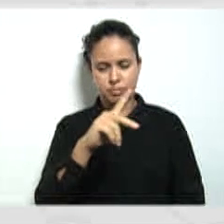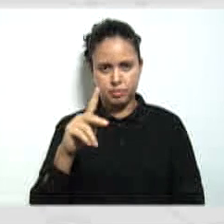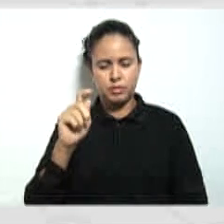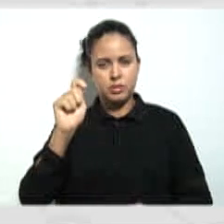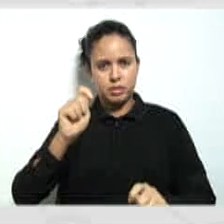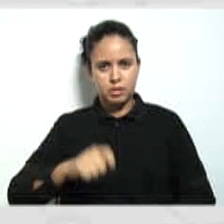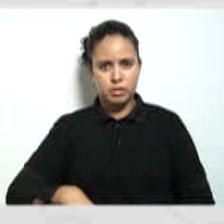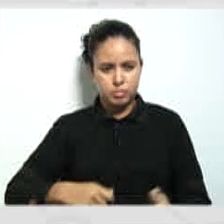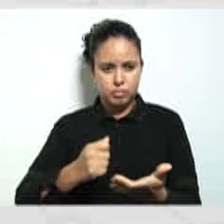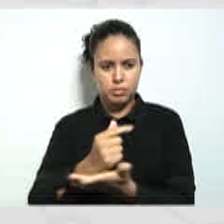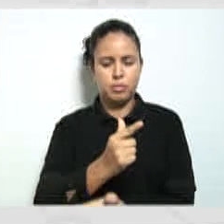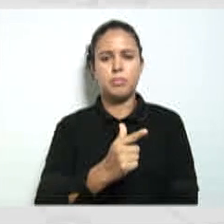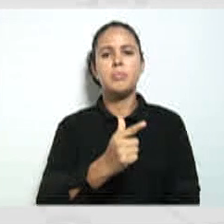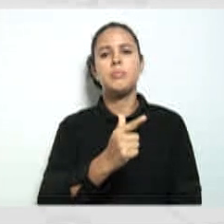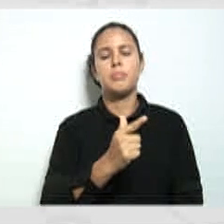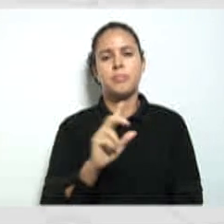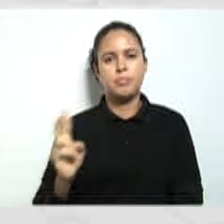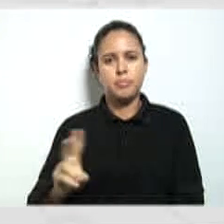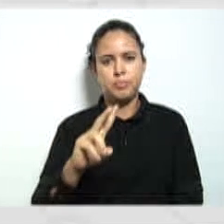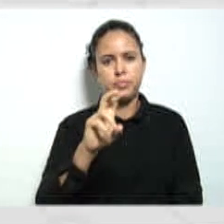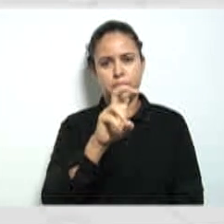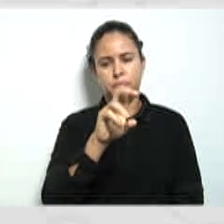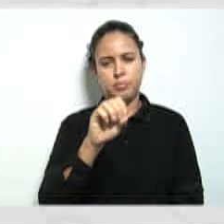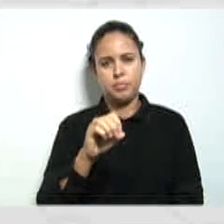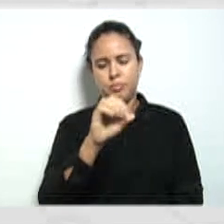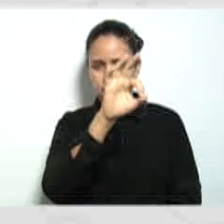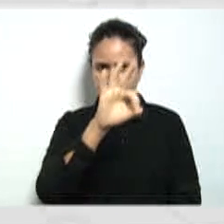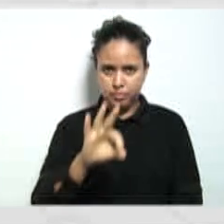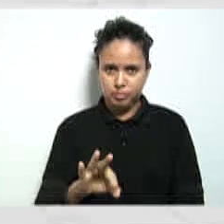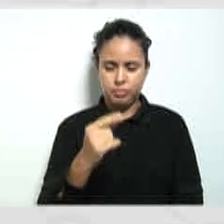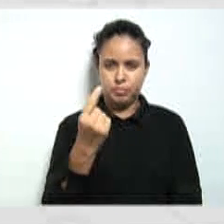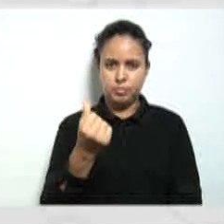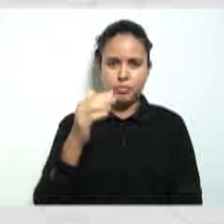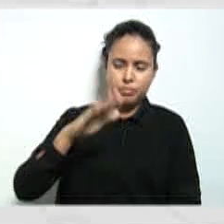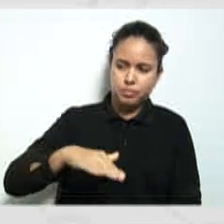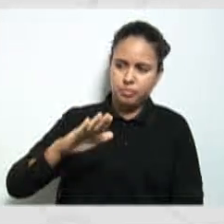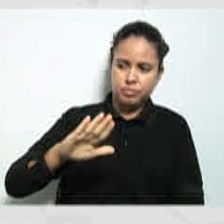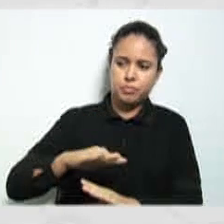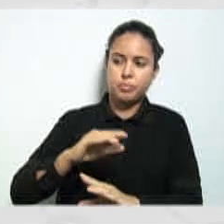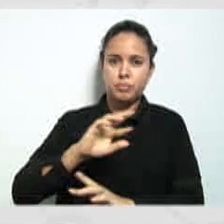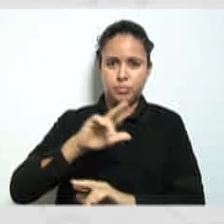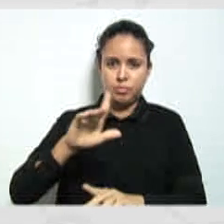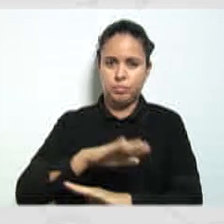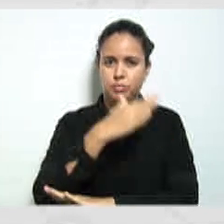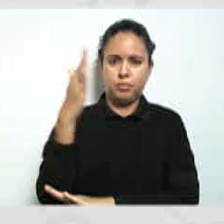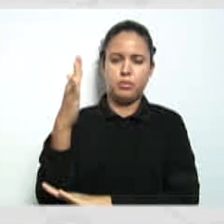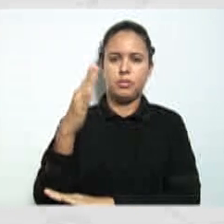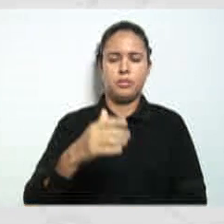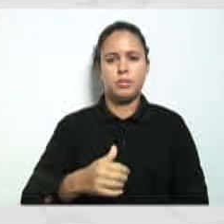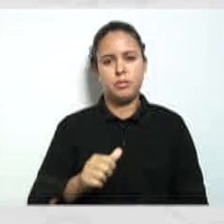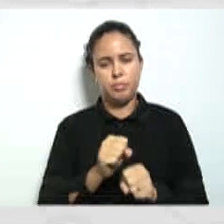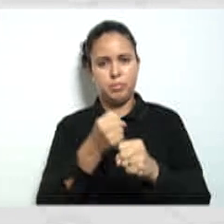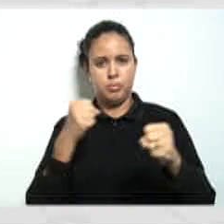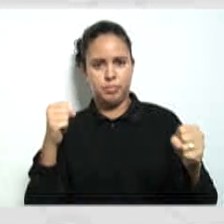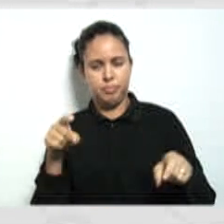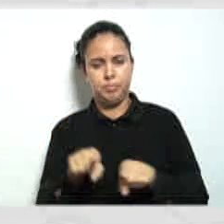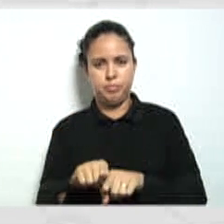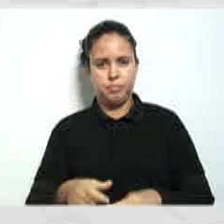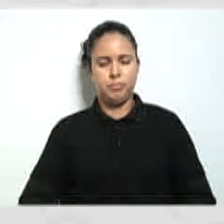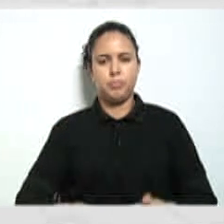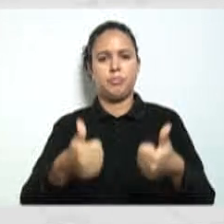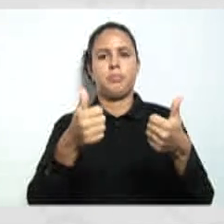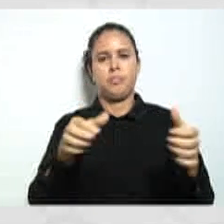até 50% mais abaixo do encontrado no mercado imobiliário, maiores e com melhores acabamentos do que oferecido